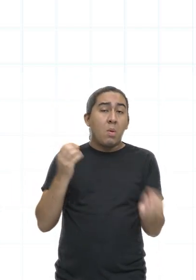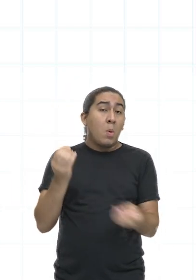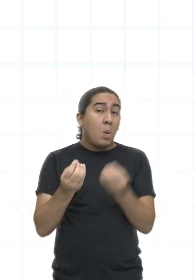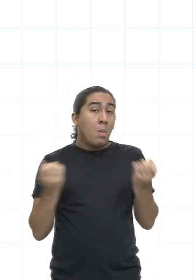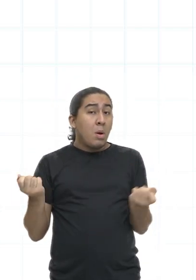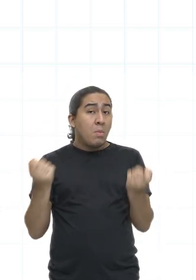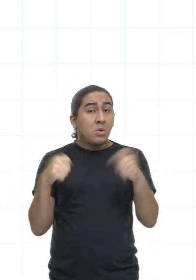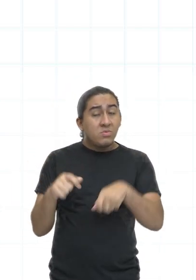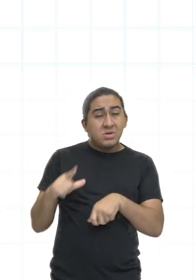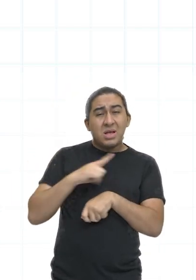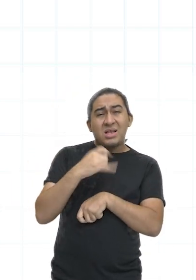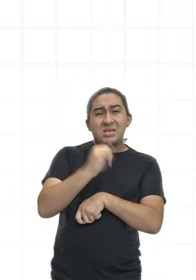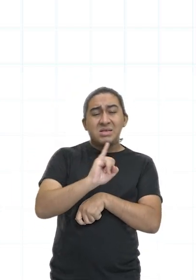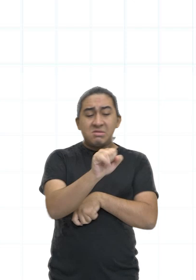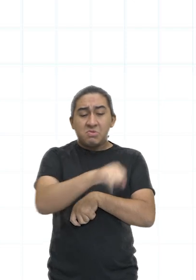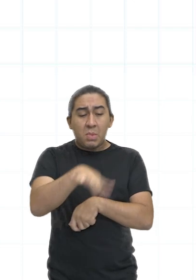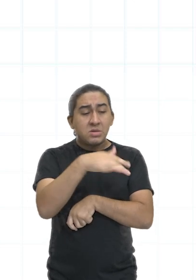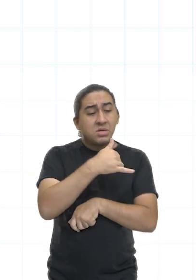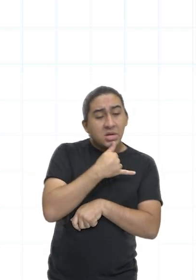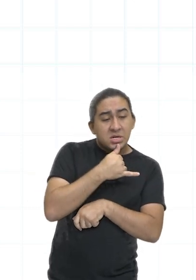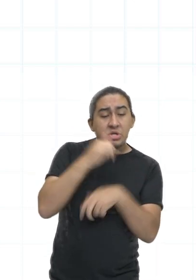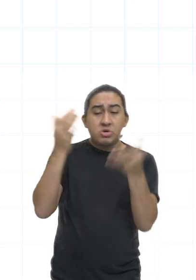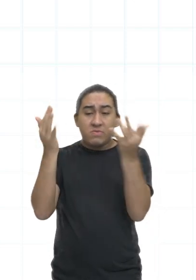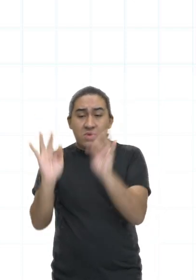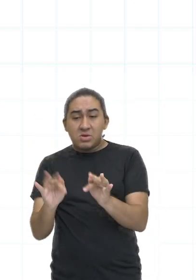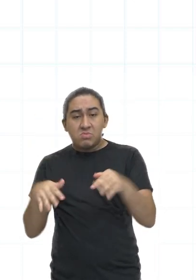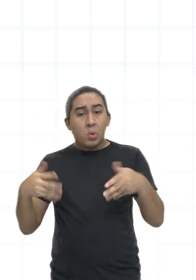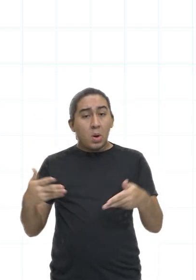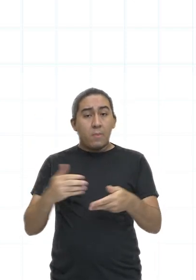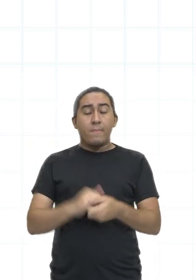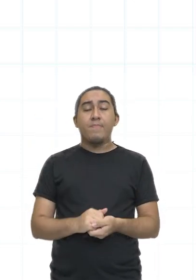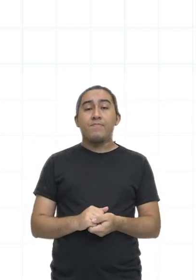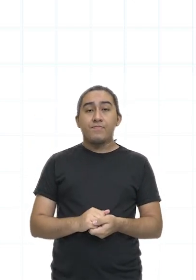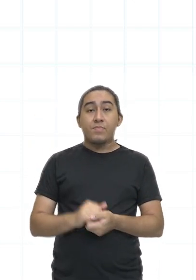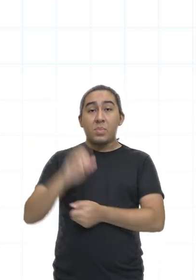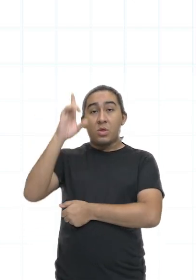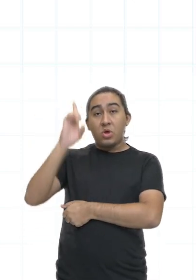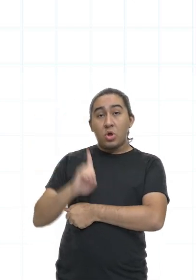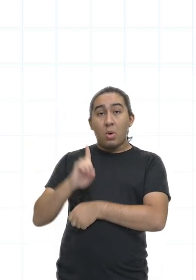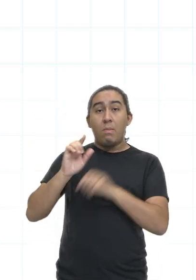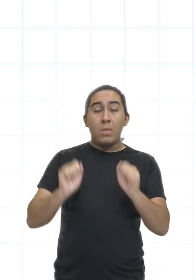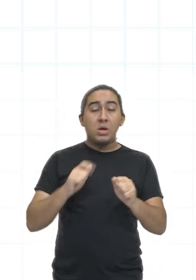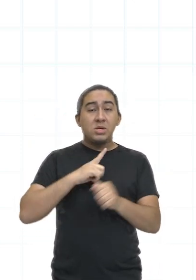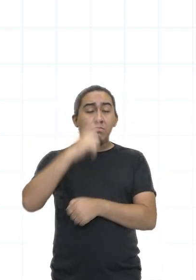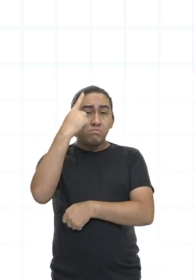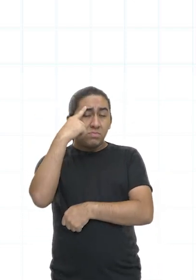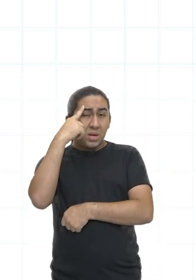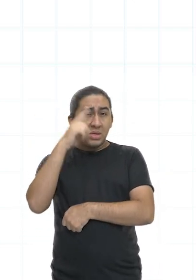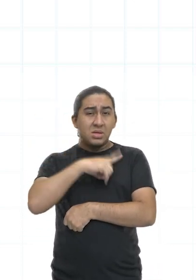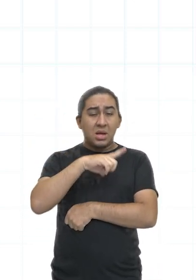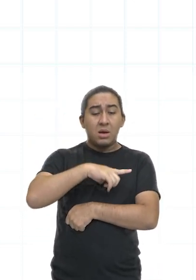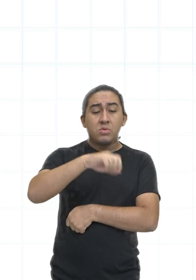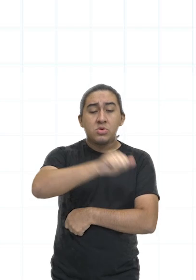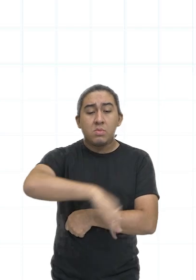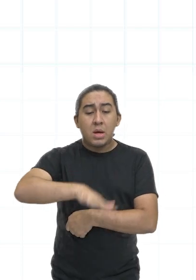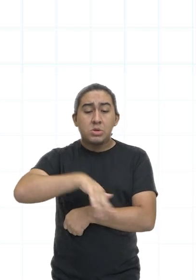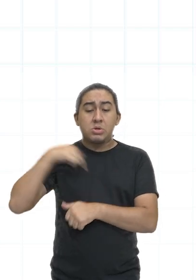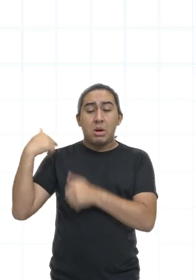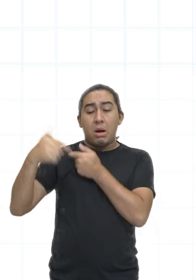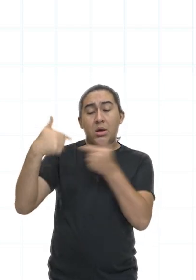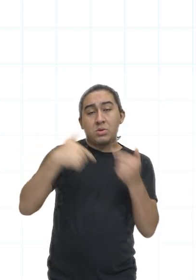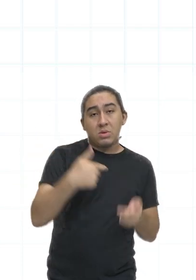encenação. Exemplo, agora nós vamos falar de um exemplo. O diretor pode optar por montar uma peça clássica